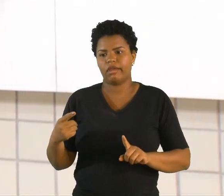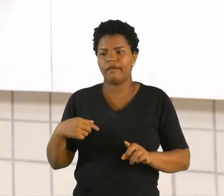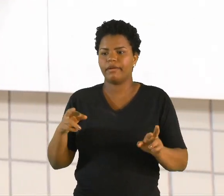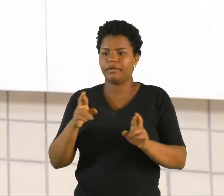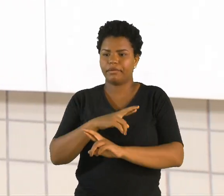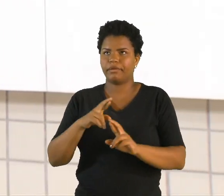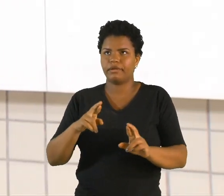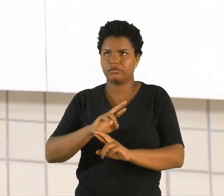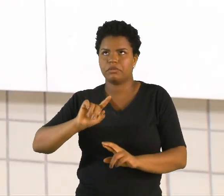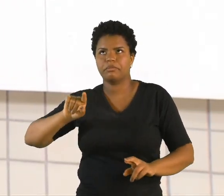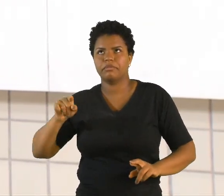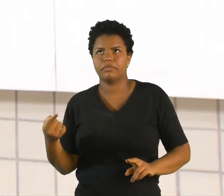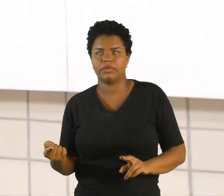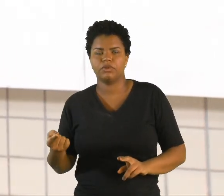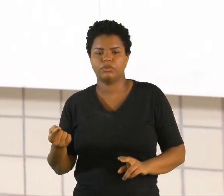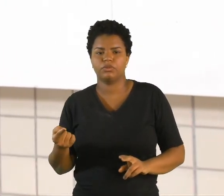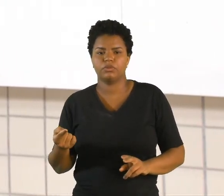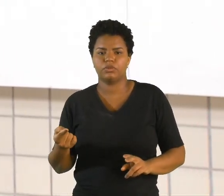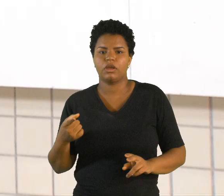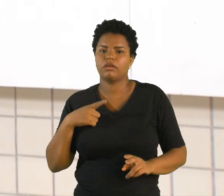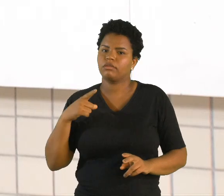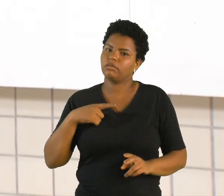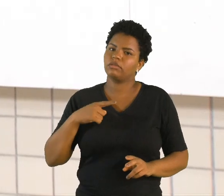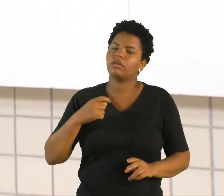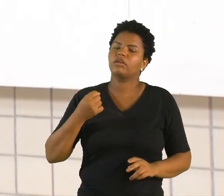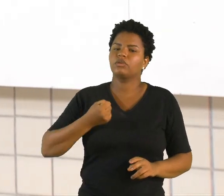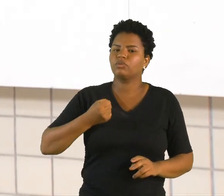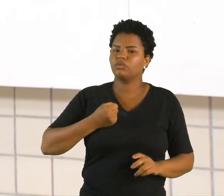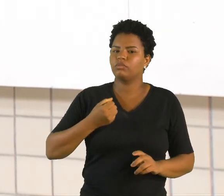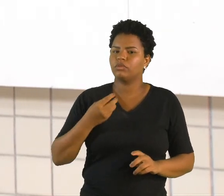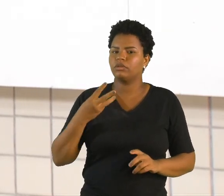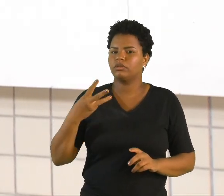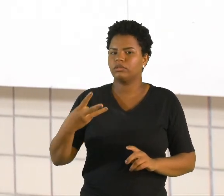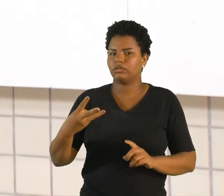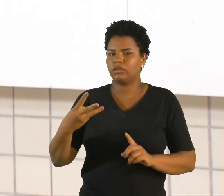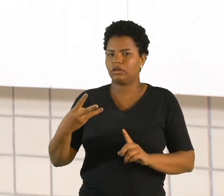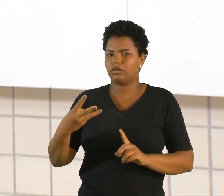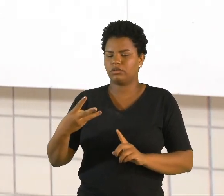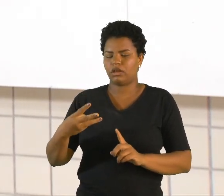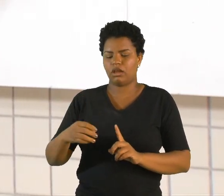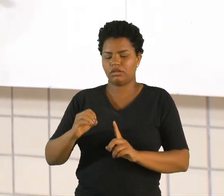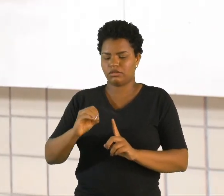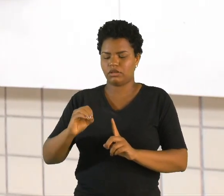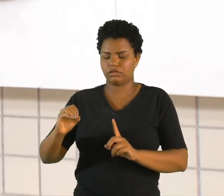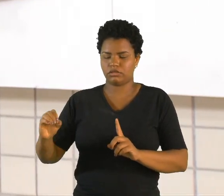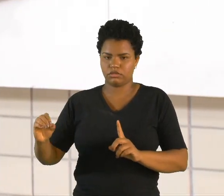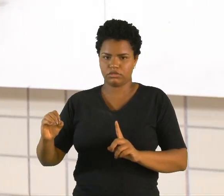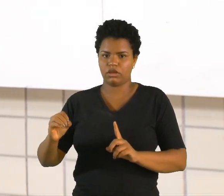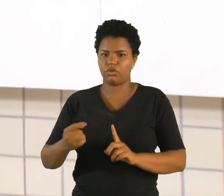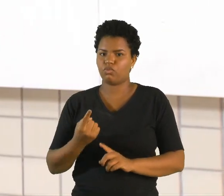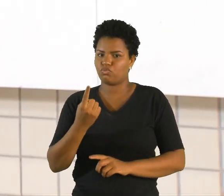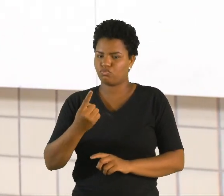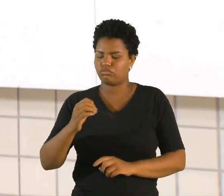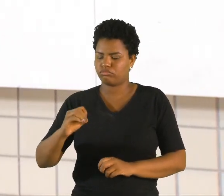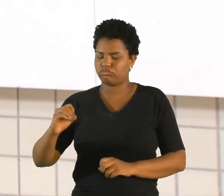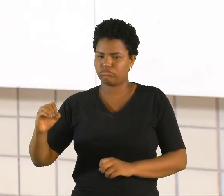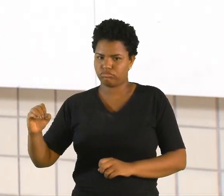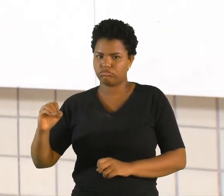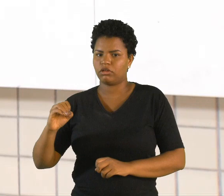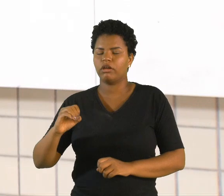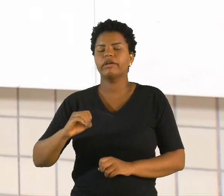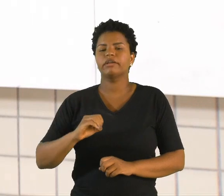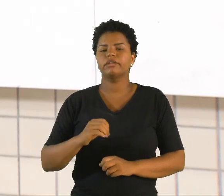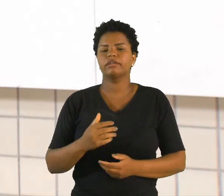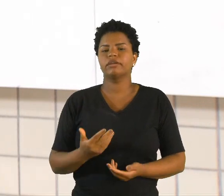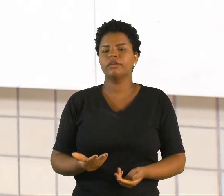ao 1000, que tem 3 números após 3 zeros após o 1. Então, eu vou colocar